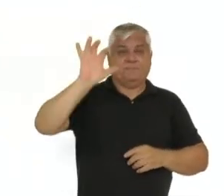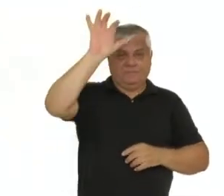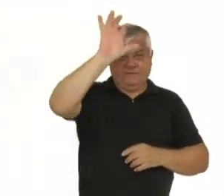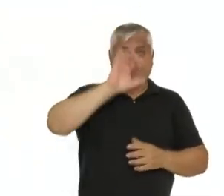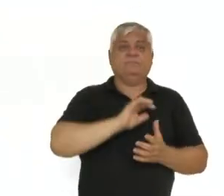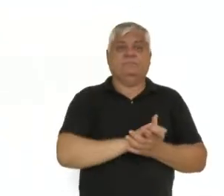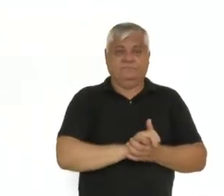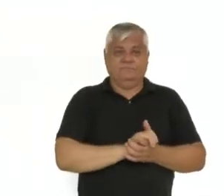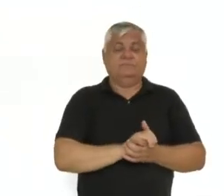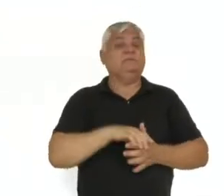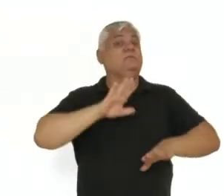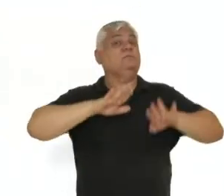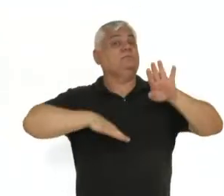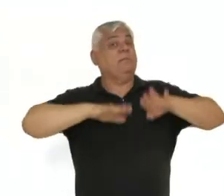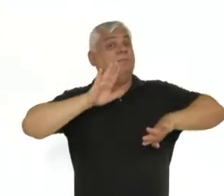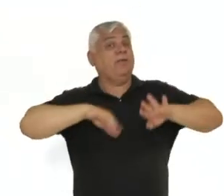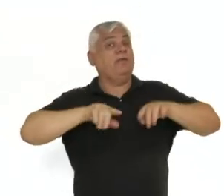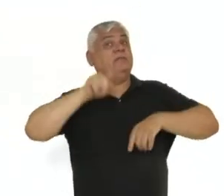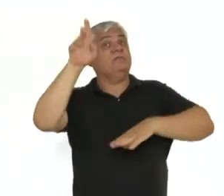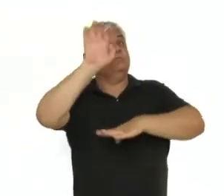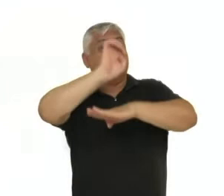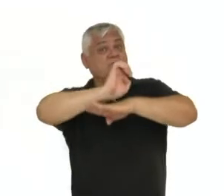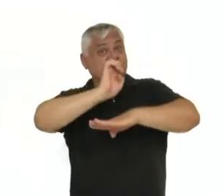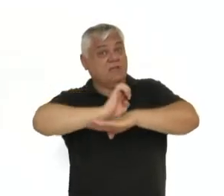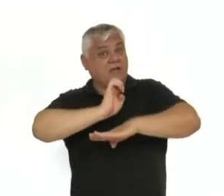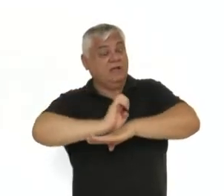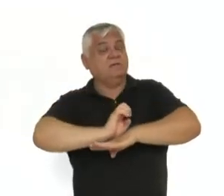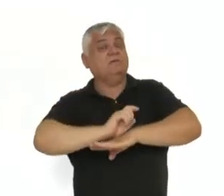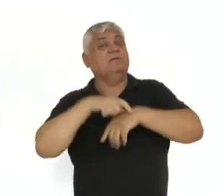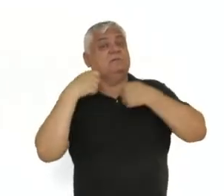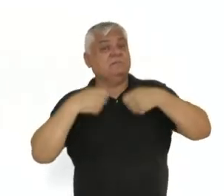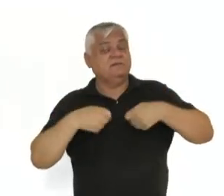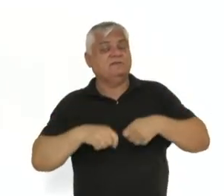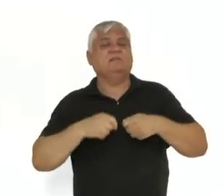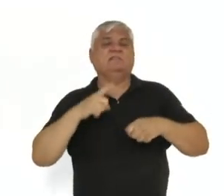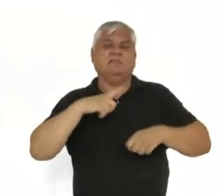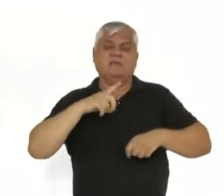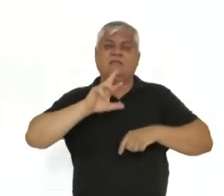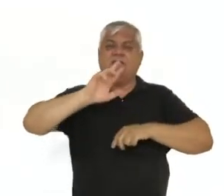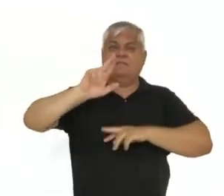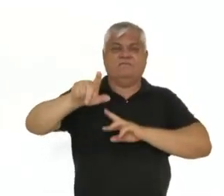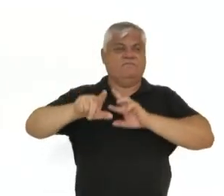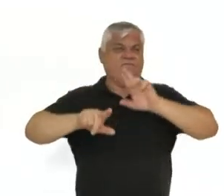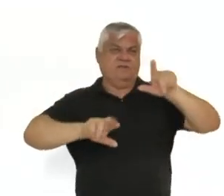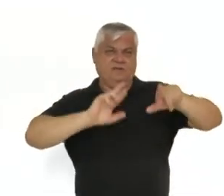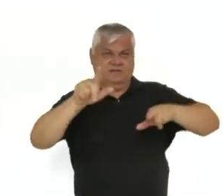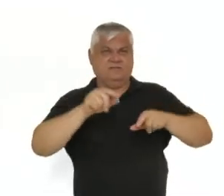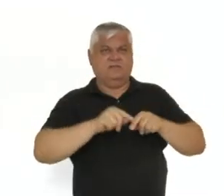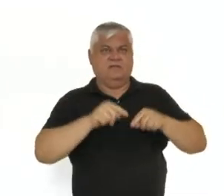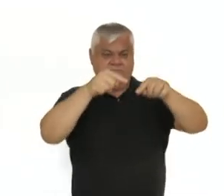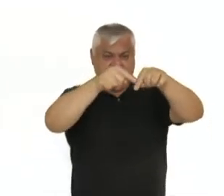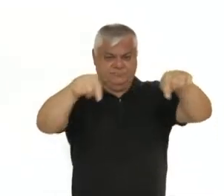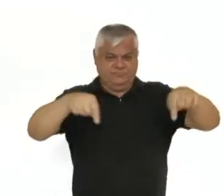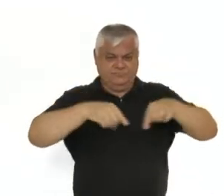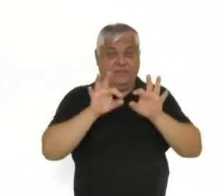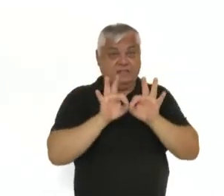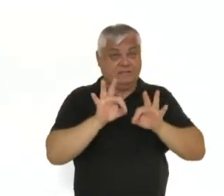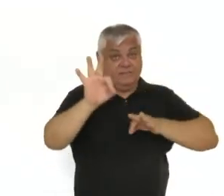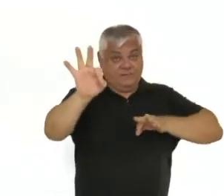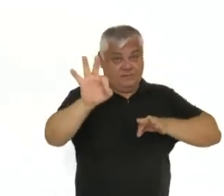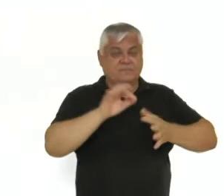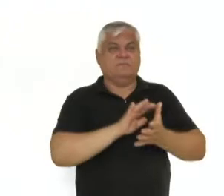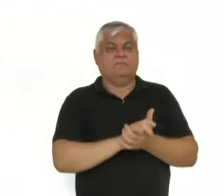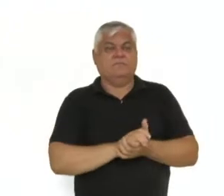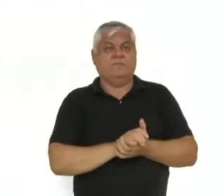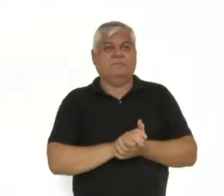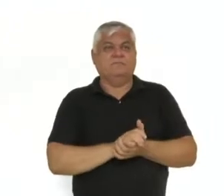Então, dependendo do tamanho do estado, nós vamos ter uma derivação relacionada ao tamanho. Aqui, dentro deste